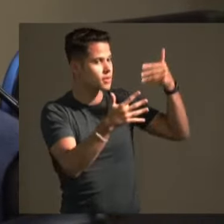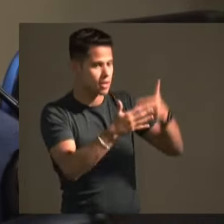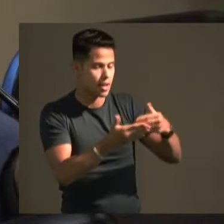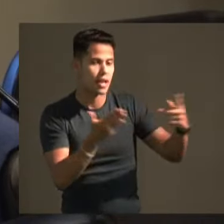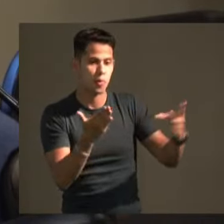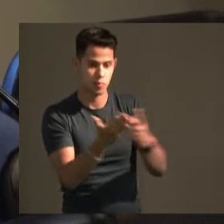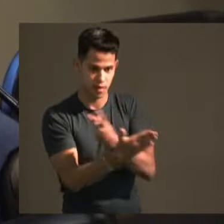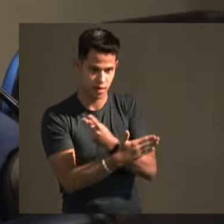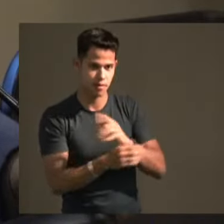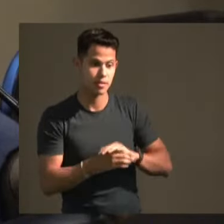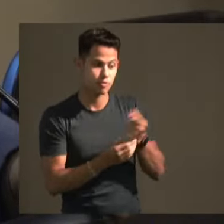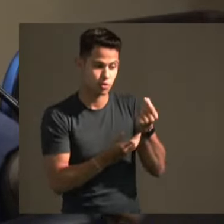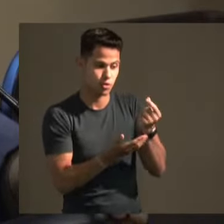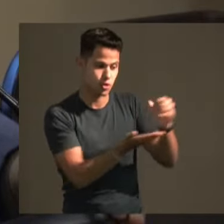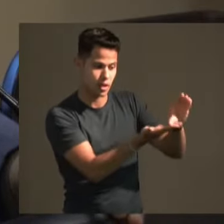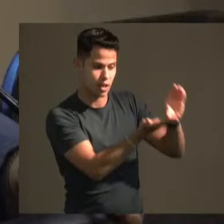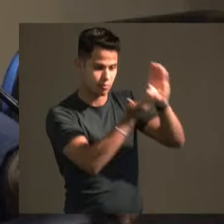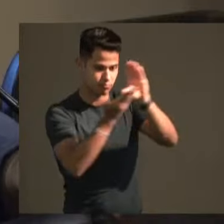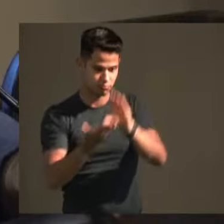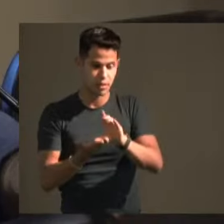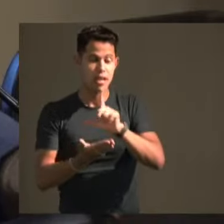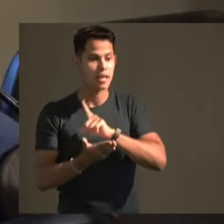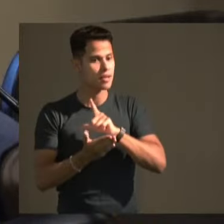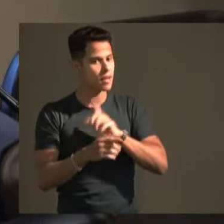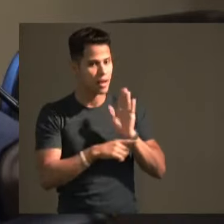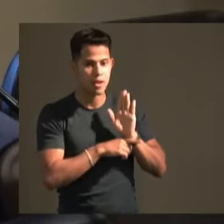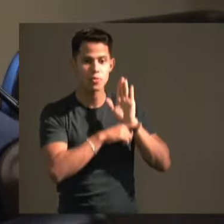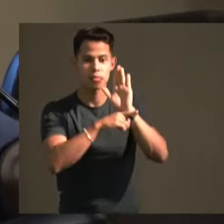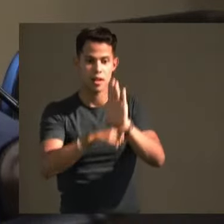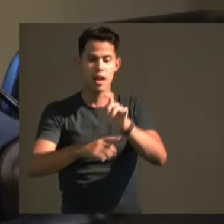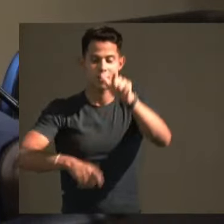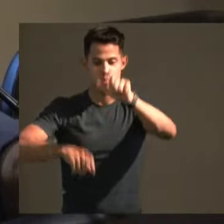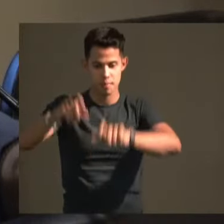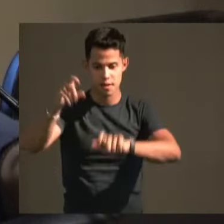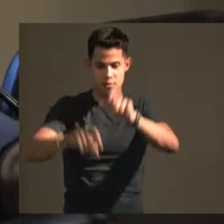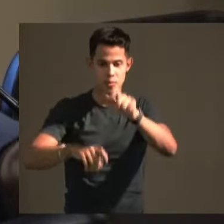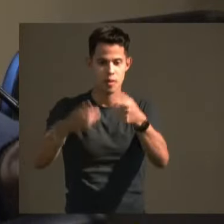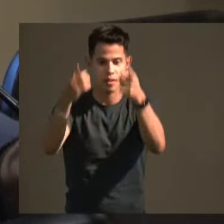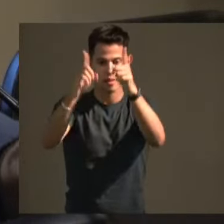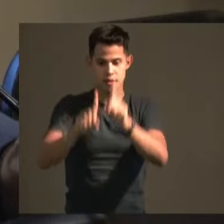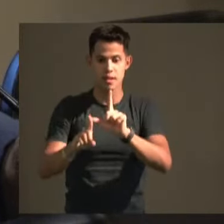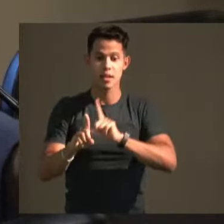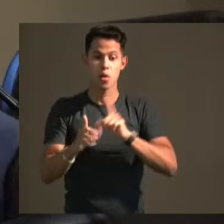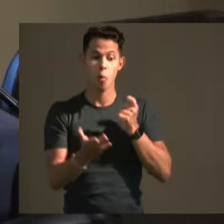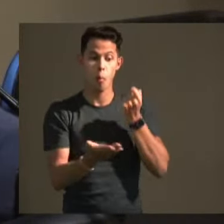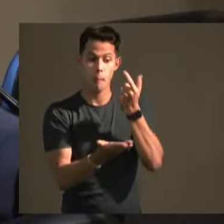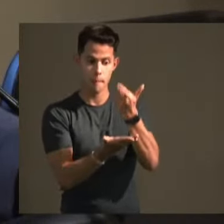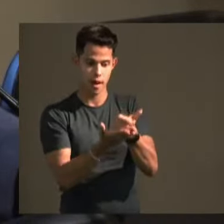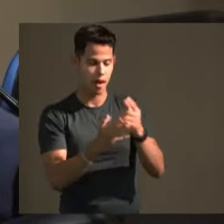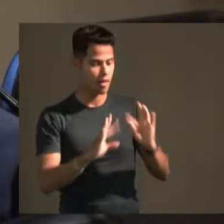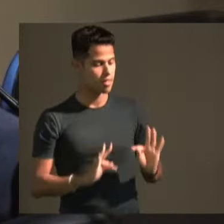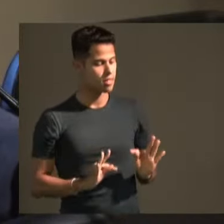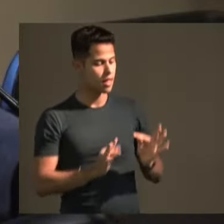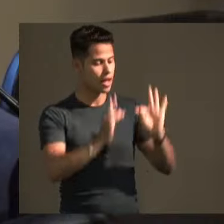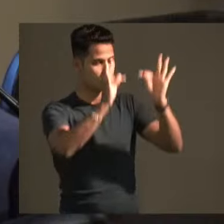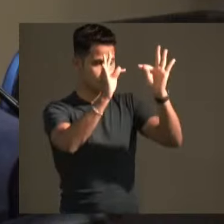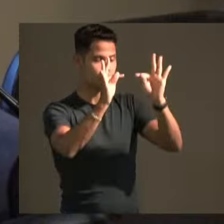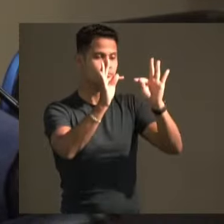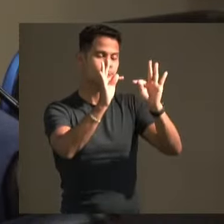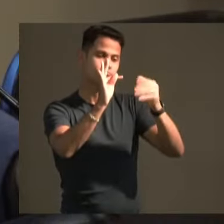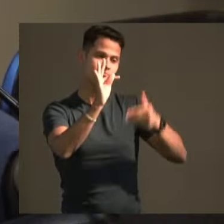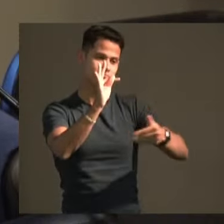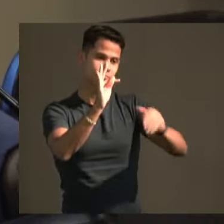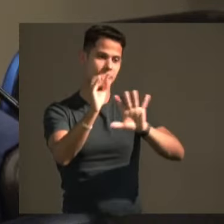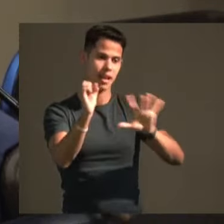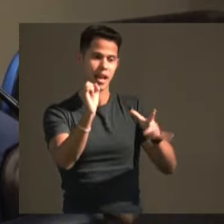crédito existe, e ela tem ajudado bastante as pessoas com deficiência a comprarem tecnologias que garantem